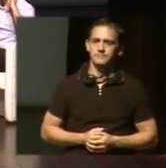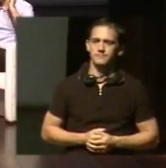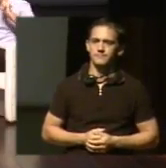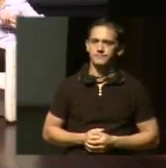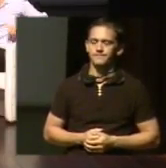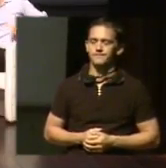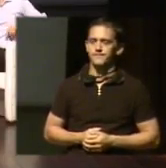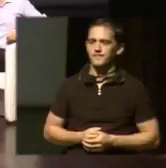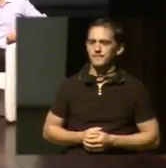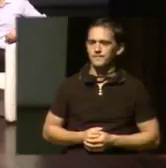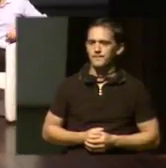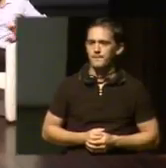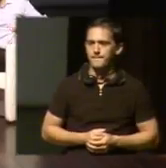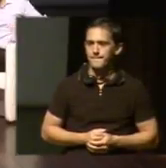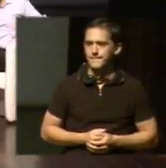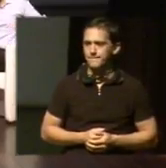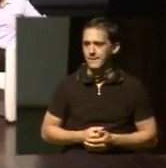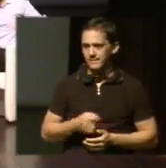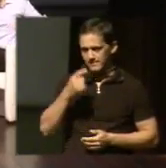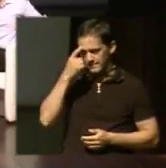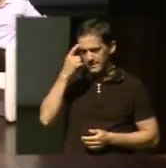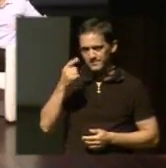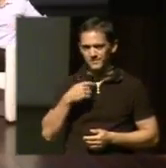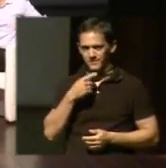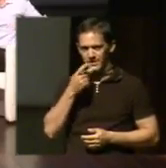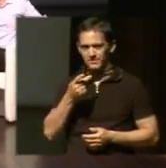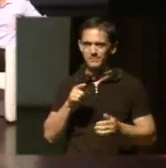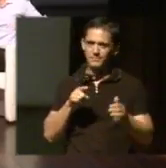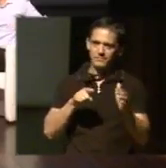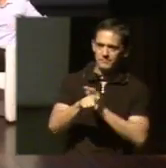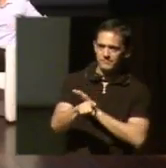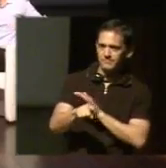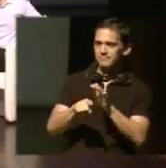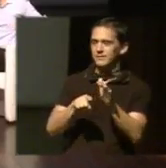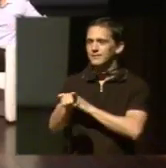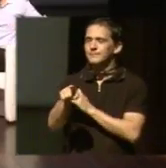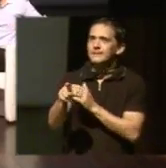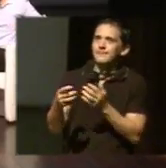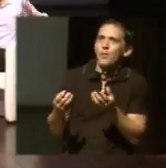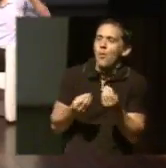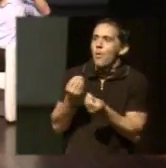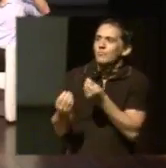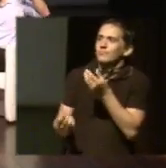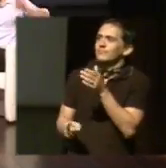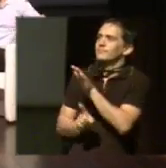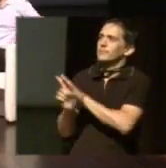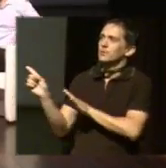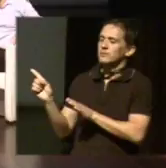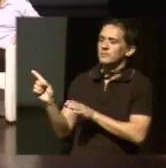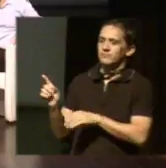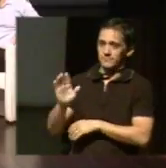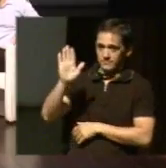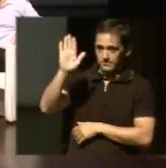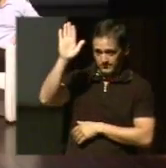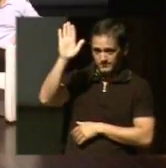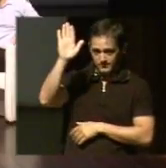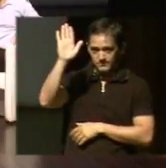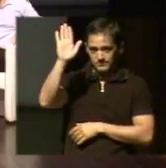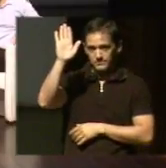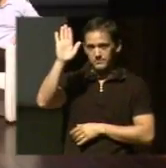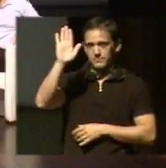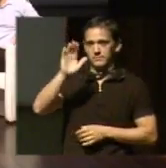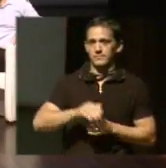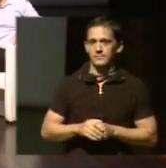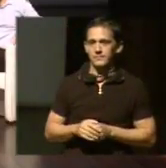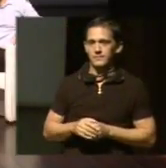Gente, eu até falei para vocês que vocês tinham oportunidade de perguntar, mas talvez vocês não saibam como, né? Perguntar. Só levantar a mão, tá? Só levantar a mão que a gente